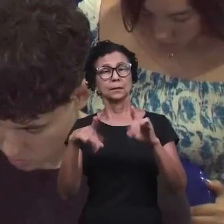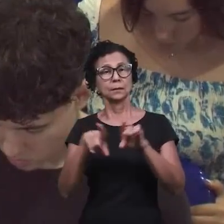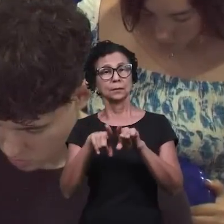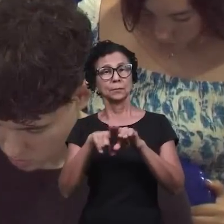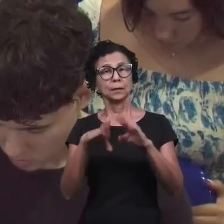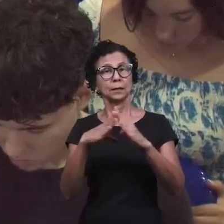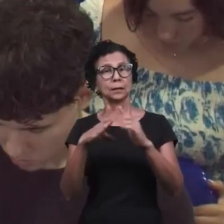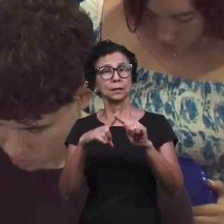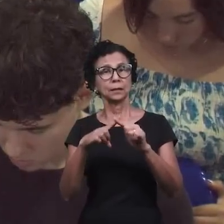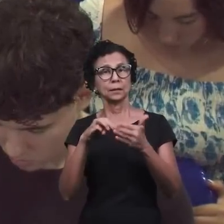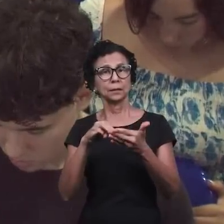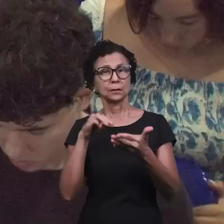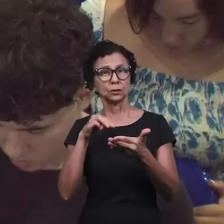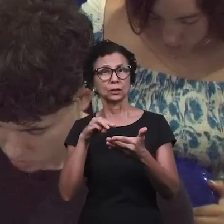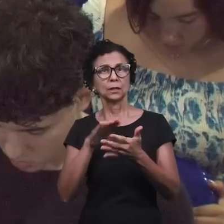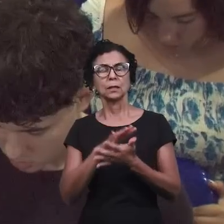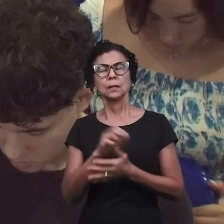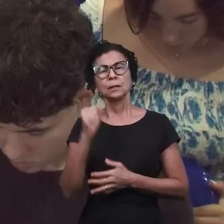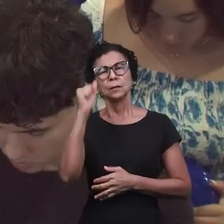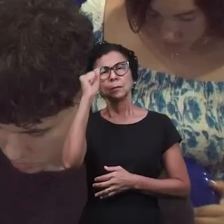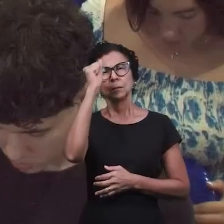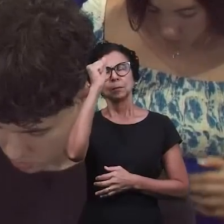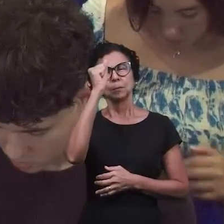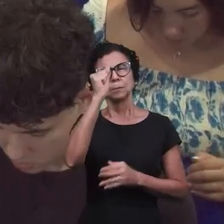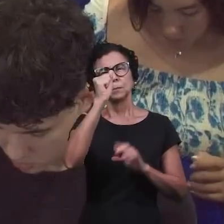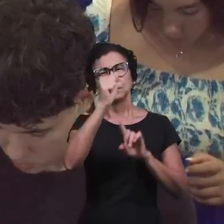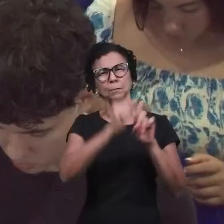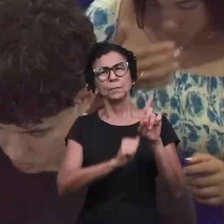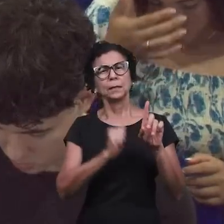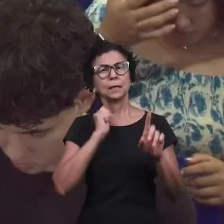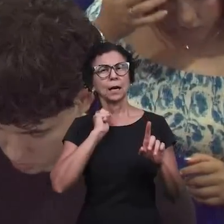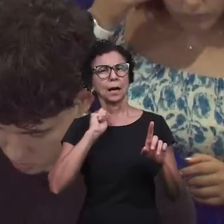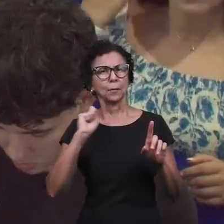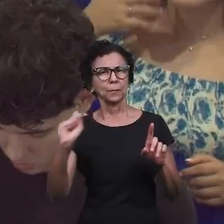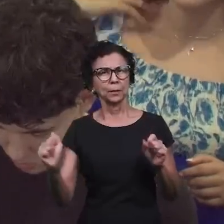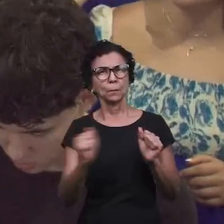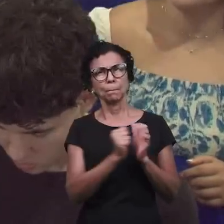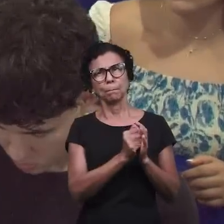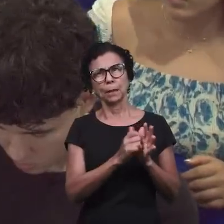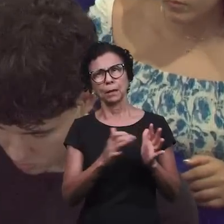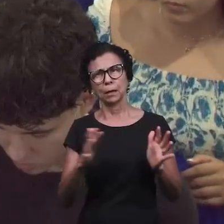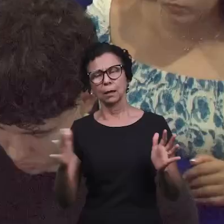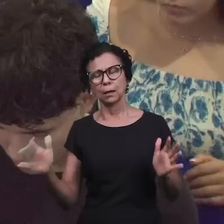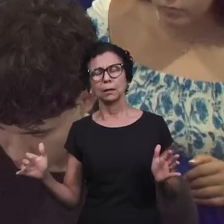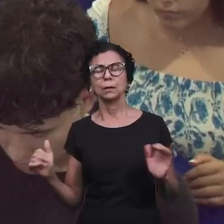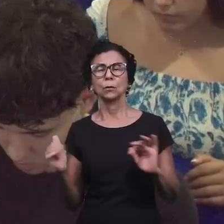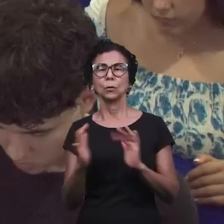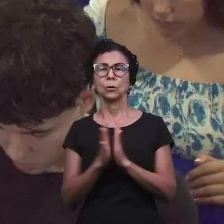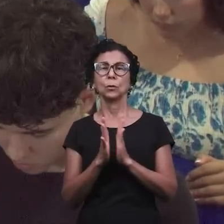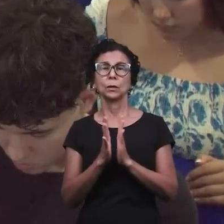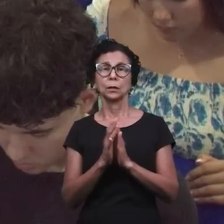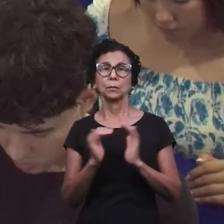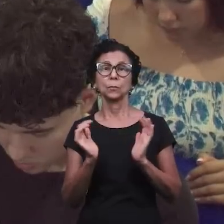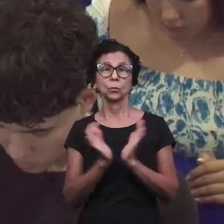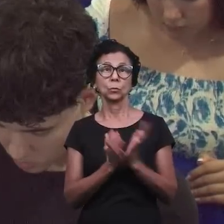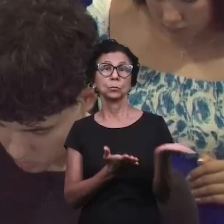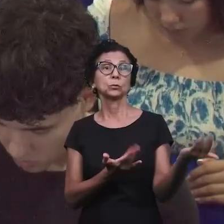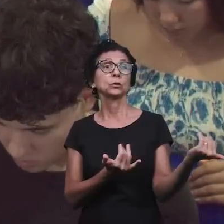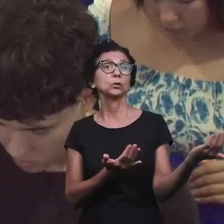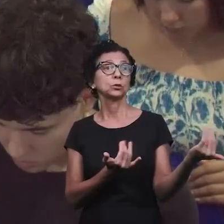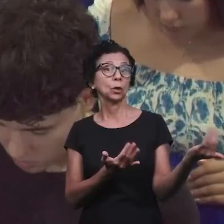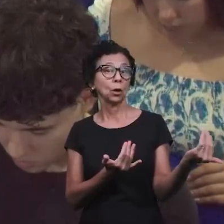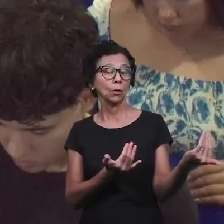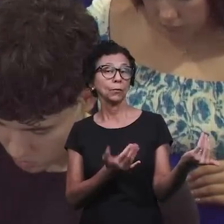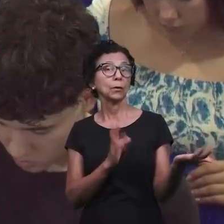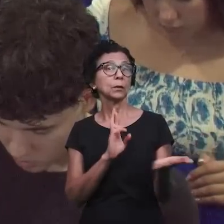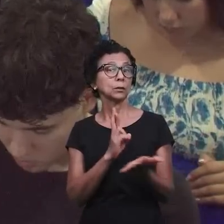só, ao longo de todo o mês de abril, nós oramos especialmente pelos nossos jovens e os frutos são colhidos neste evento, hein? É